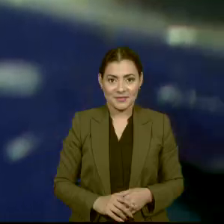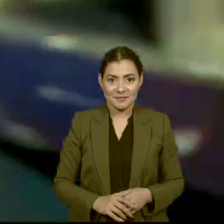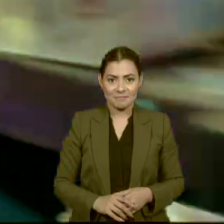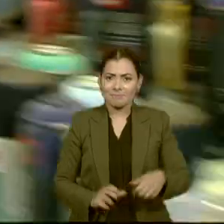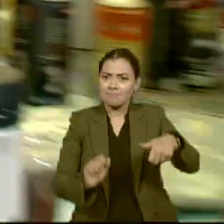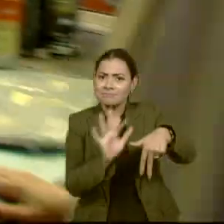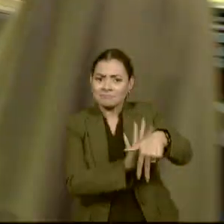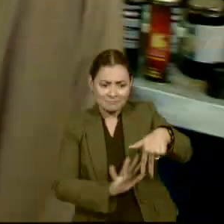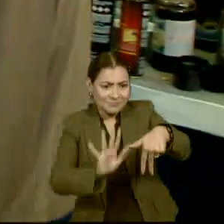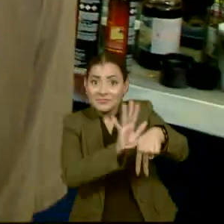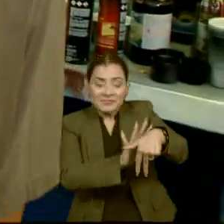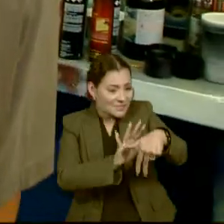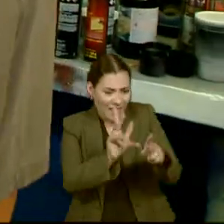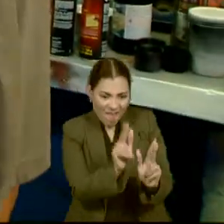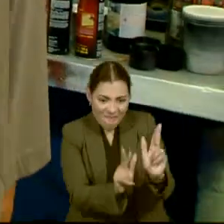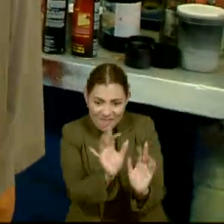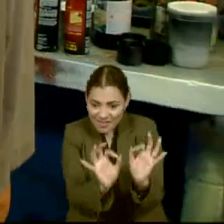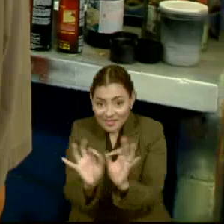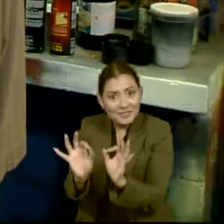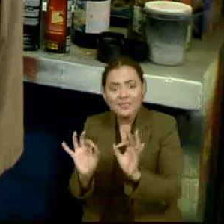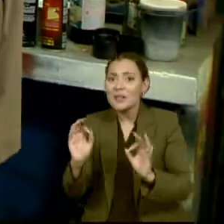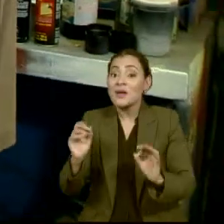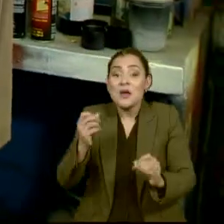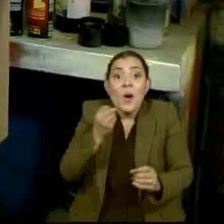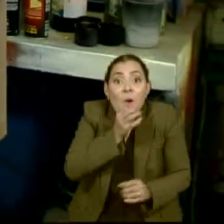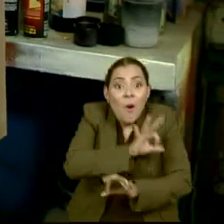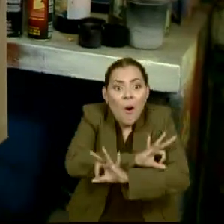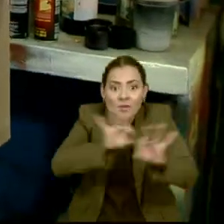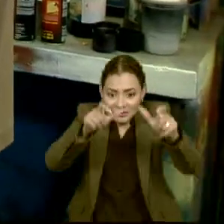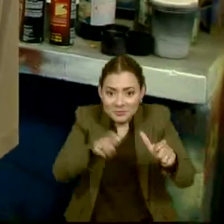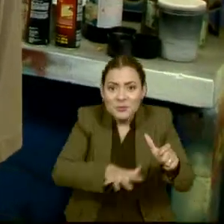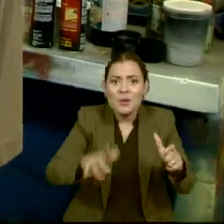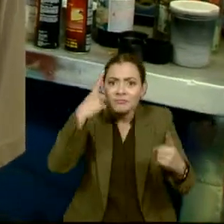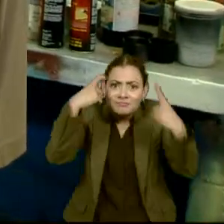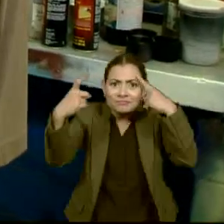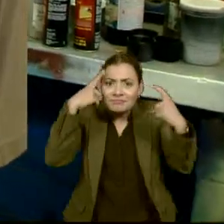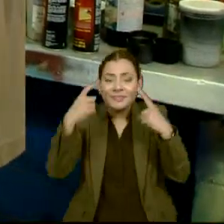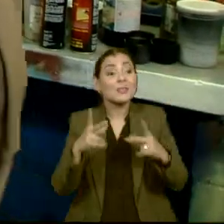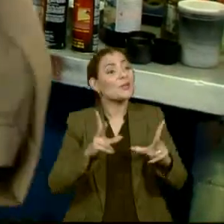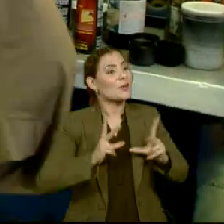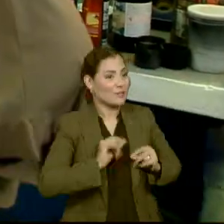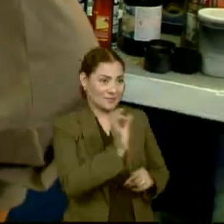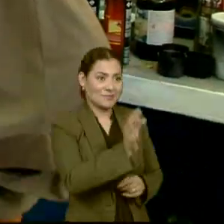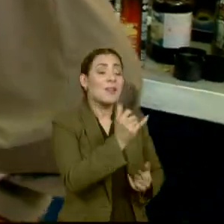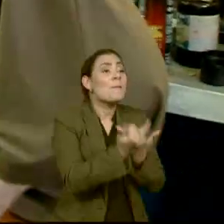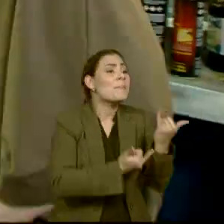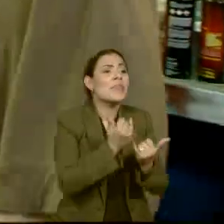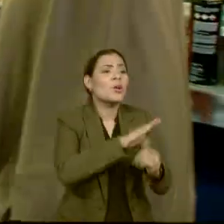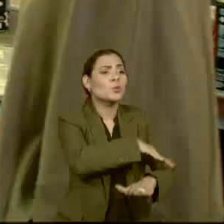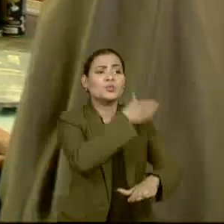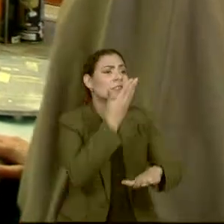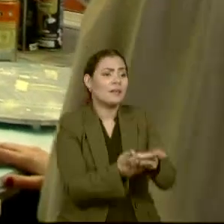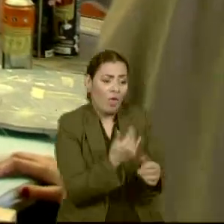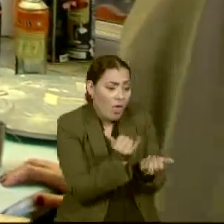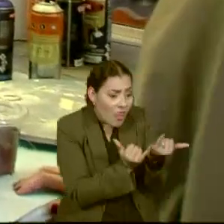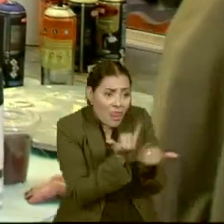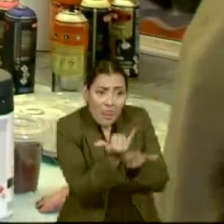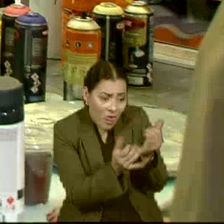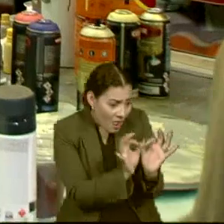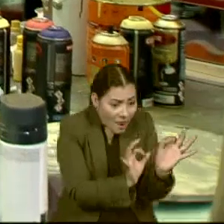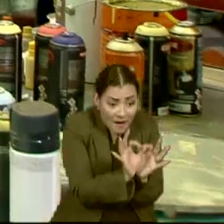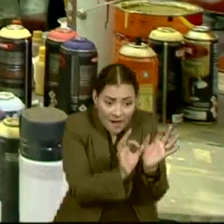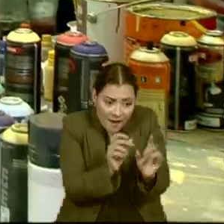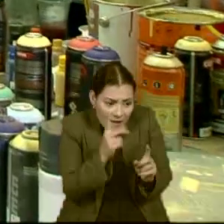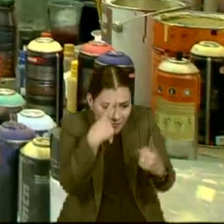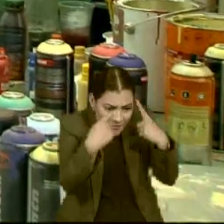Que sonho essa sala, Tantas criações que saíram daqui. Verdade, Cris. só, parece que a gente brinca o dia inteiro. E é quase isso. A gente